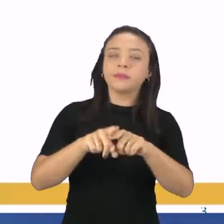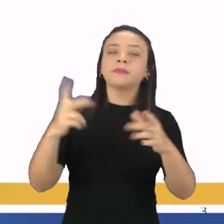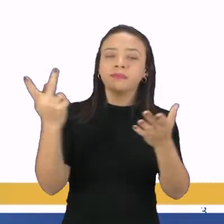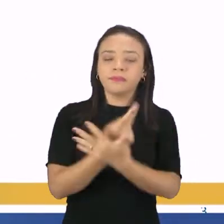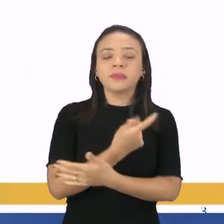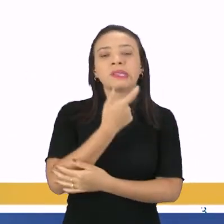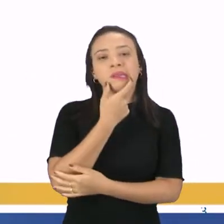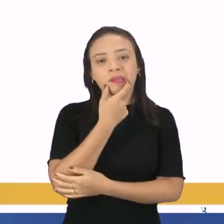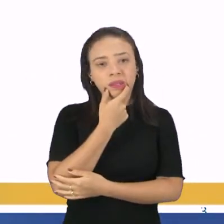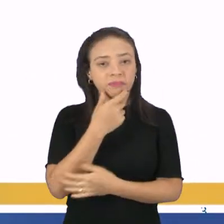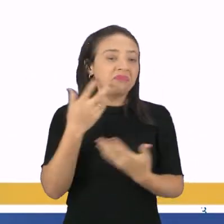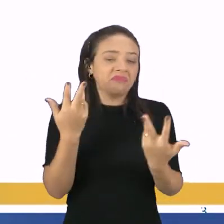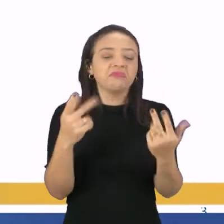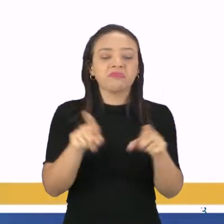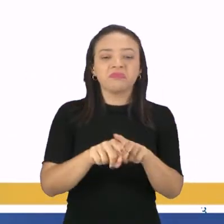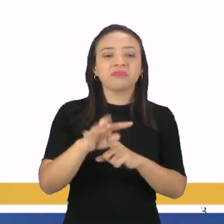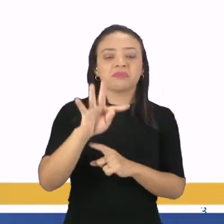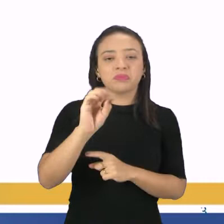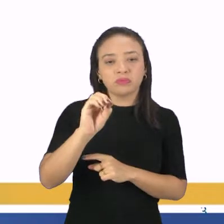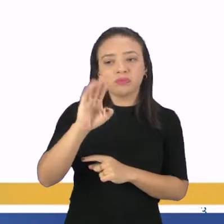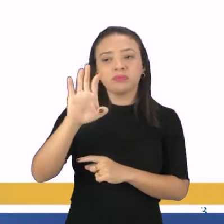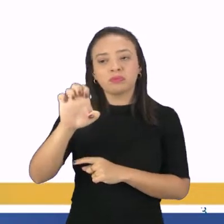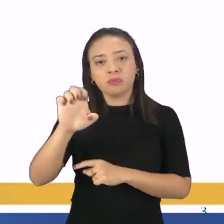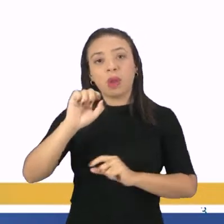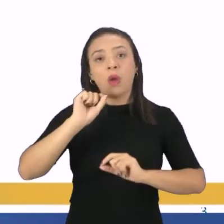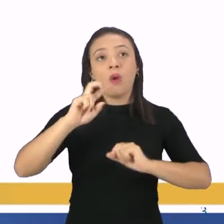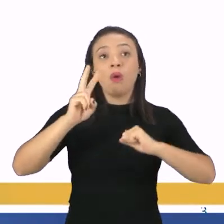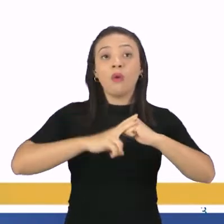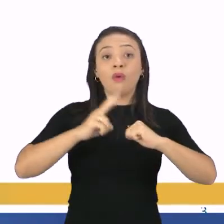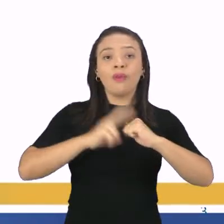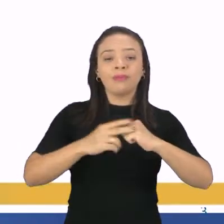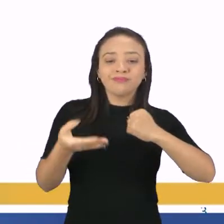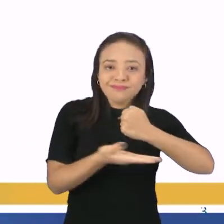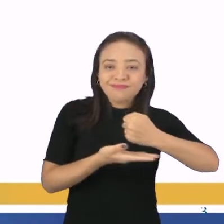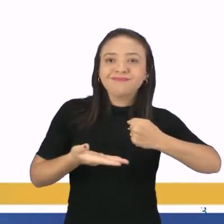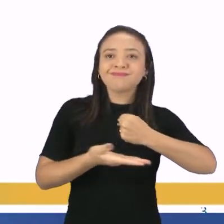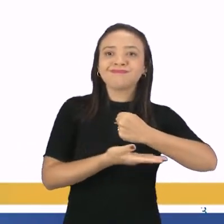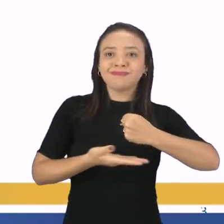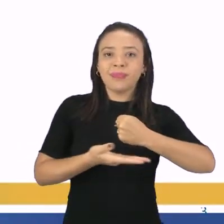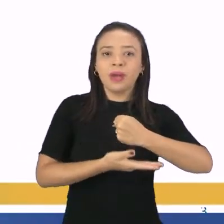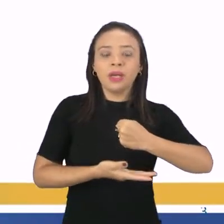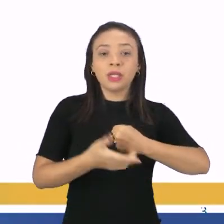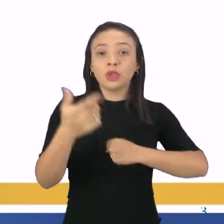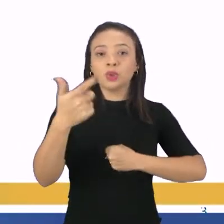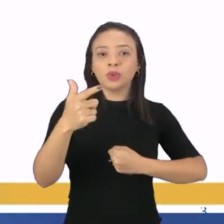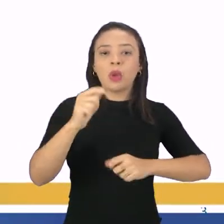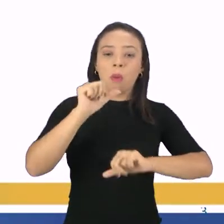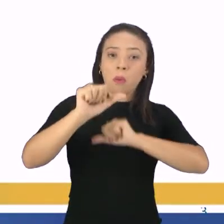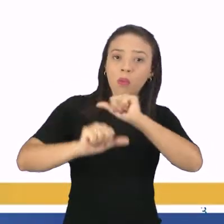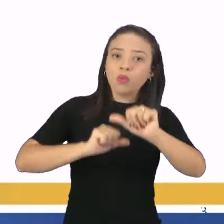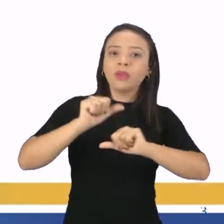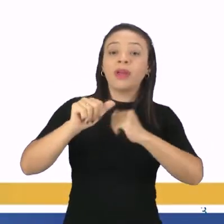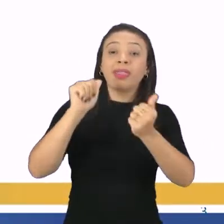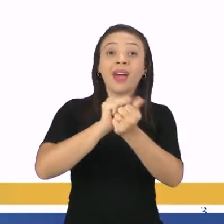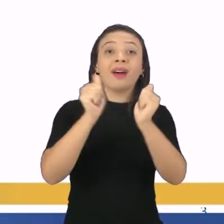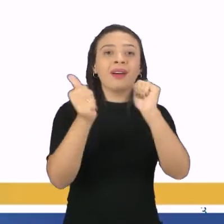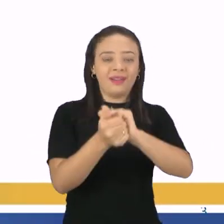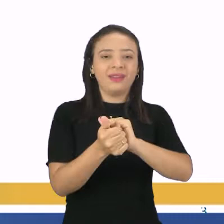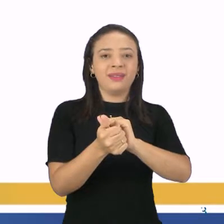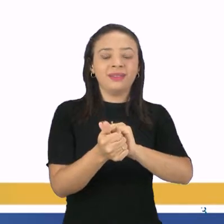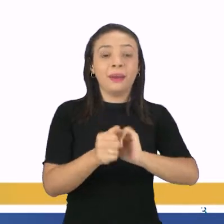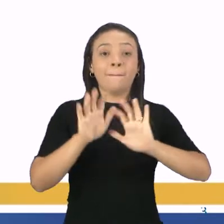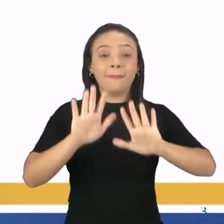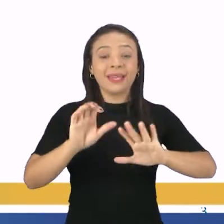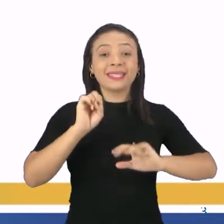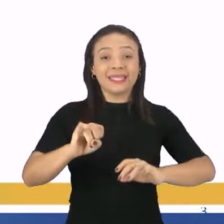to be não é diferente. Então, to be é o nosso verbo na forma base, ele não está conjugado. Quando a gente conjuga o verbo